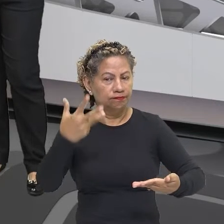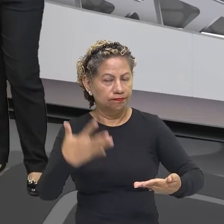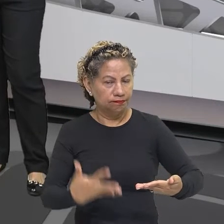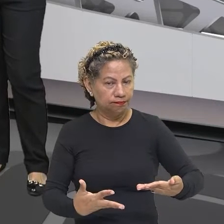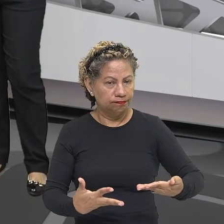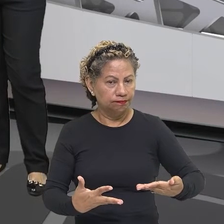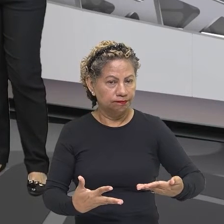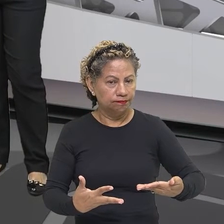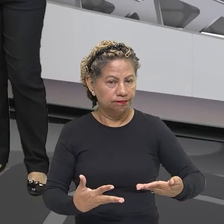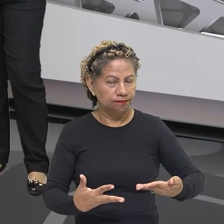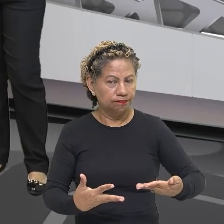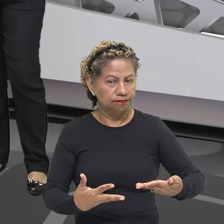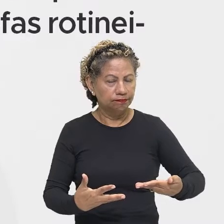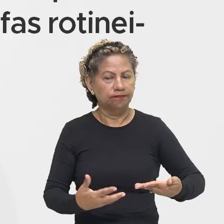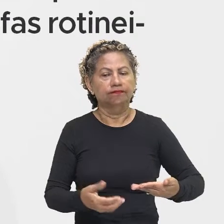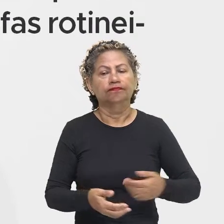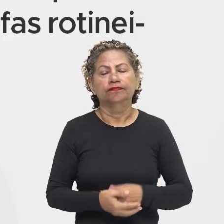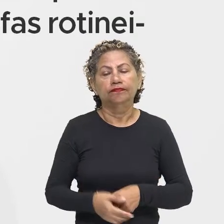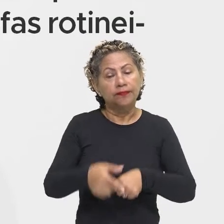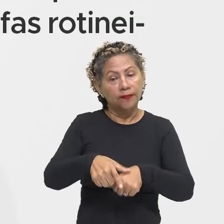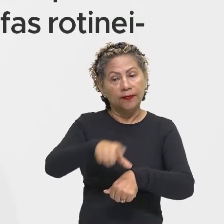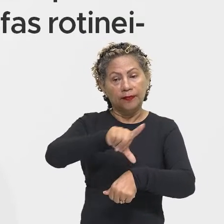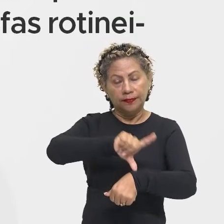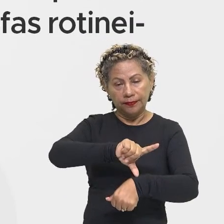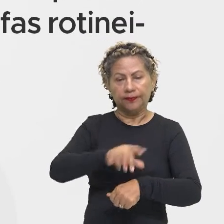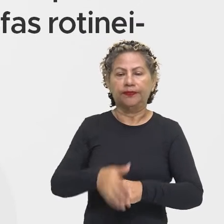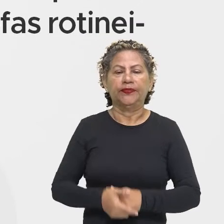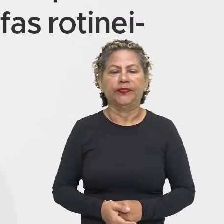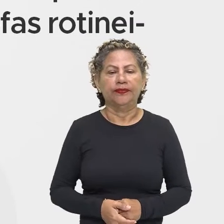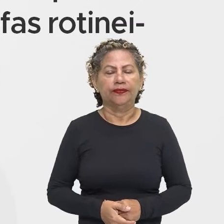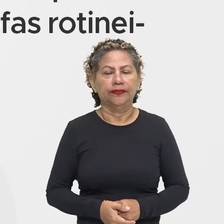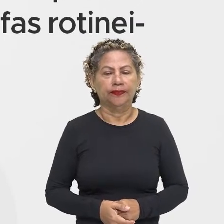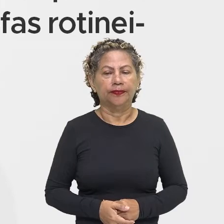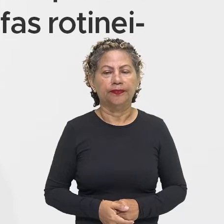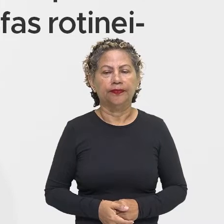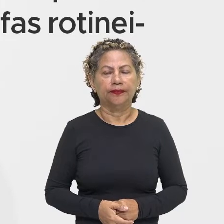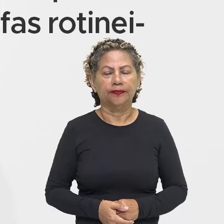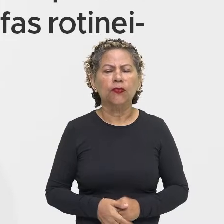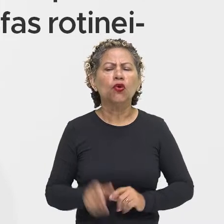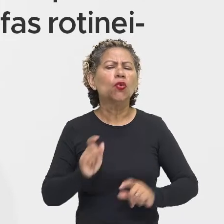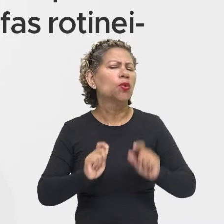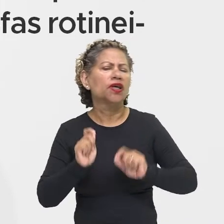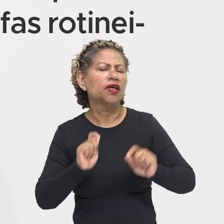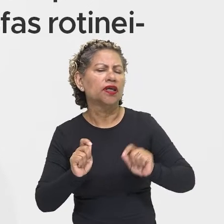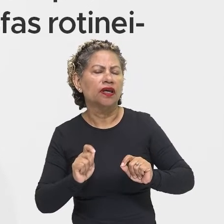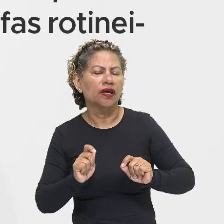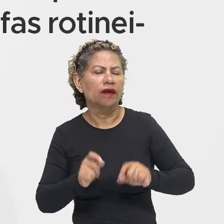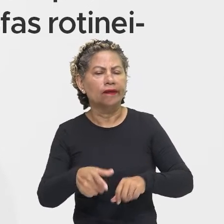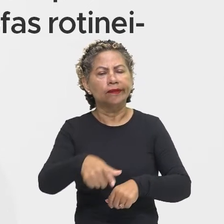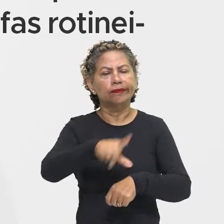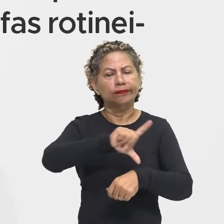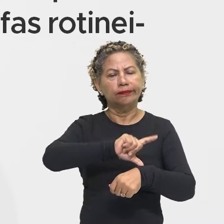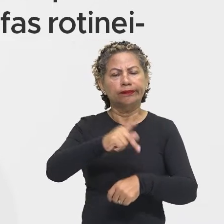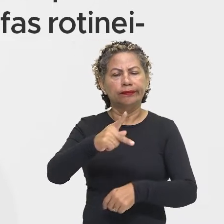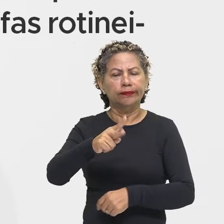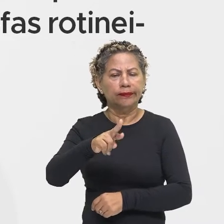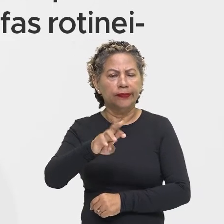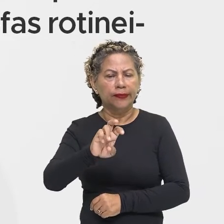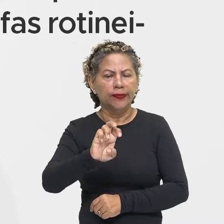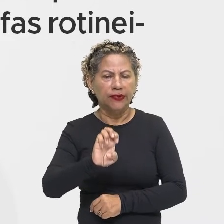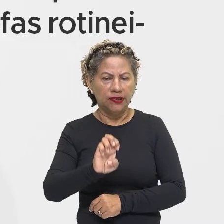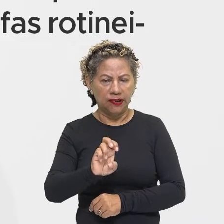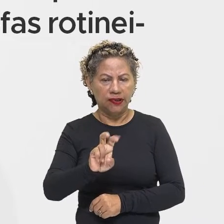tipos de manutenção, tá? Corretiva e preventiva para os nossos computadores, para os